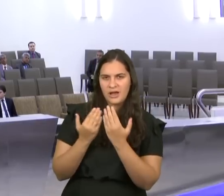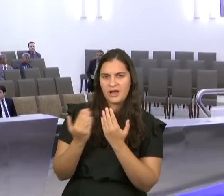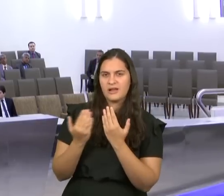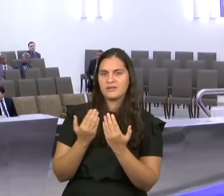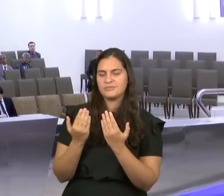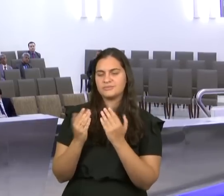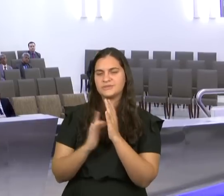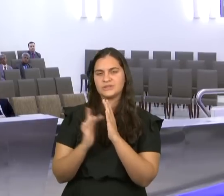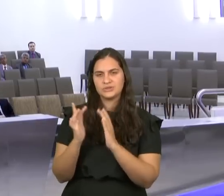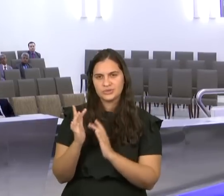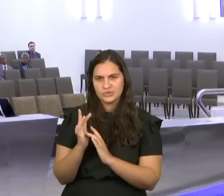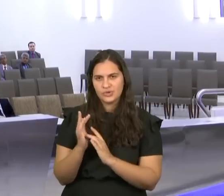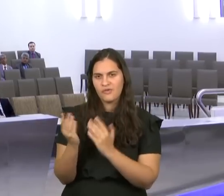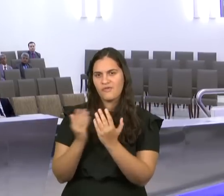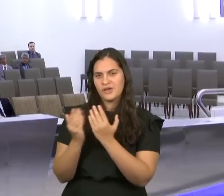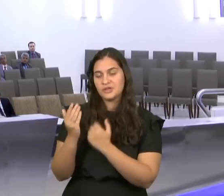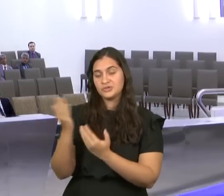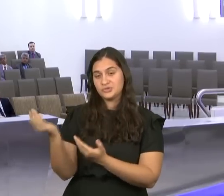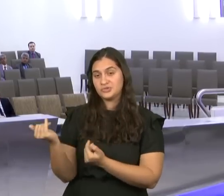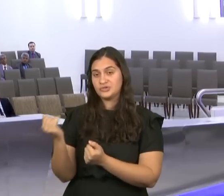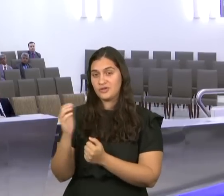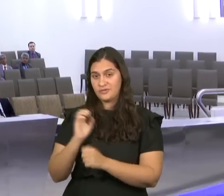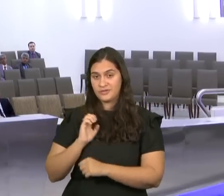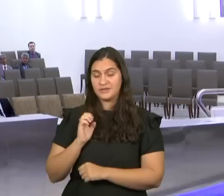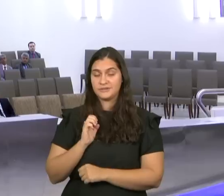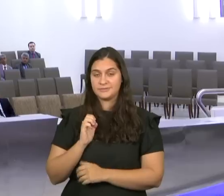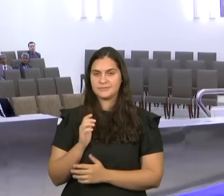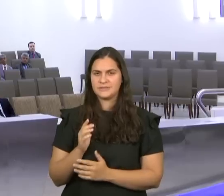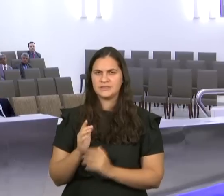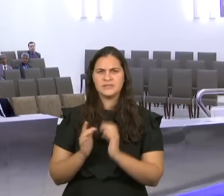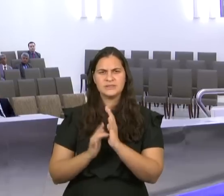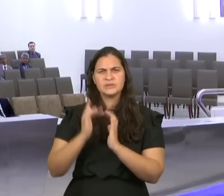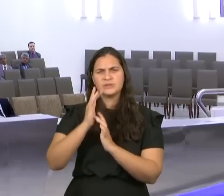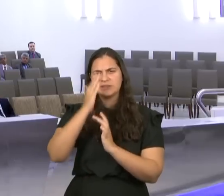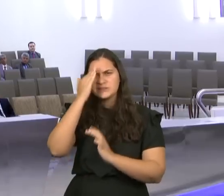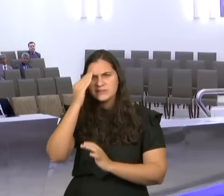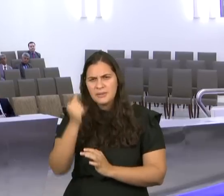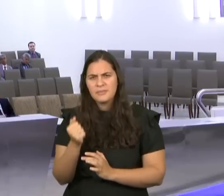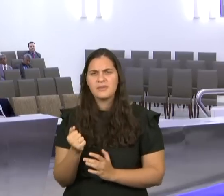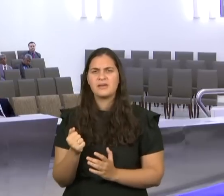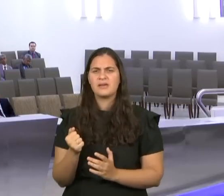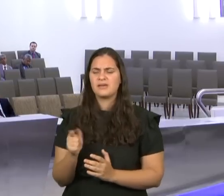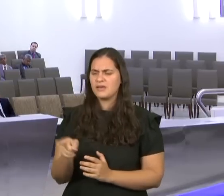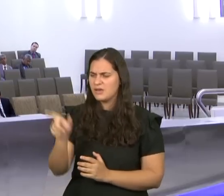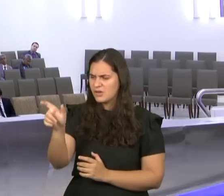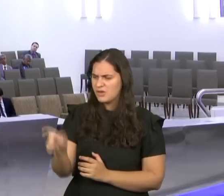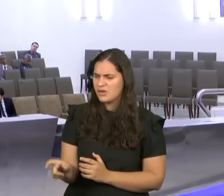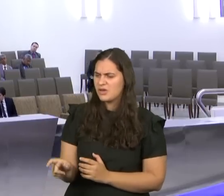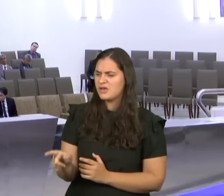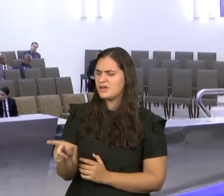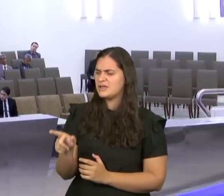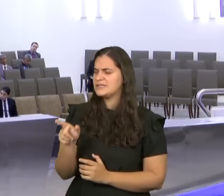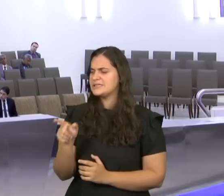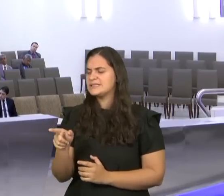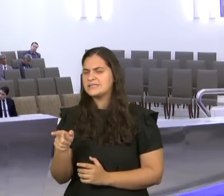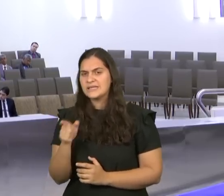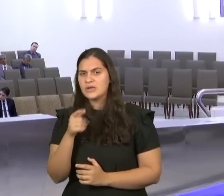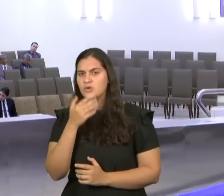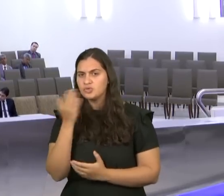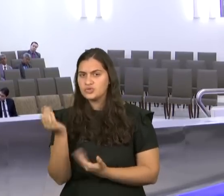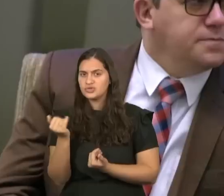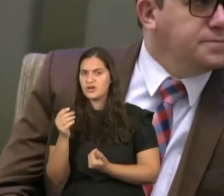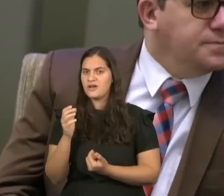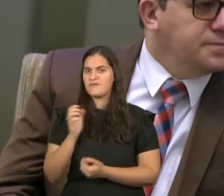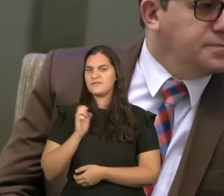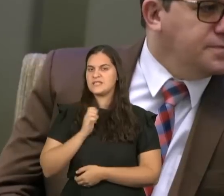nós percebemos que ele sabia que aquele jovem era Avarento ele conhecia isto e ele sabia